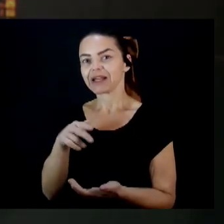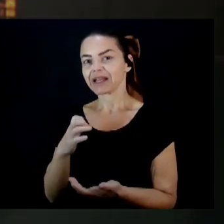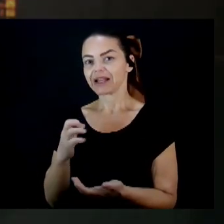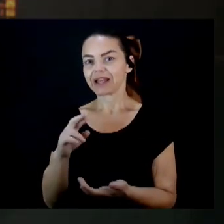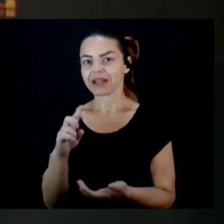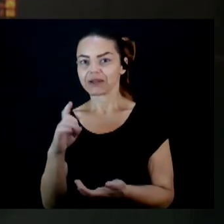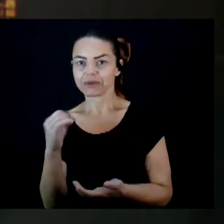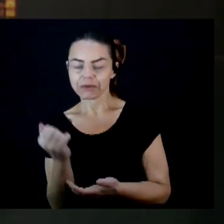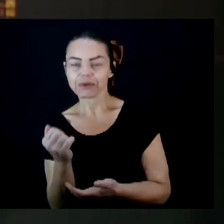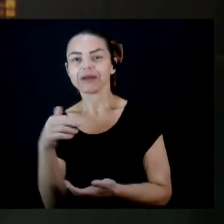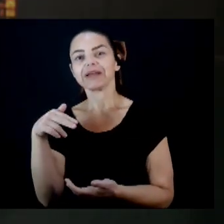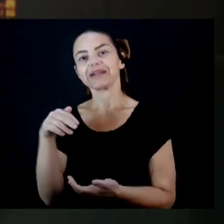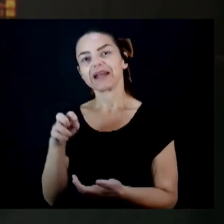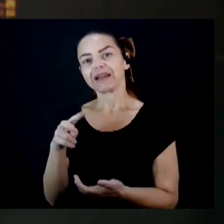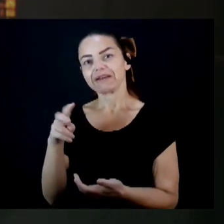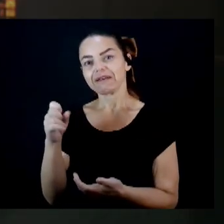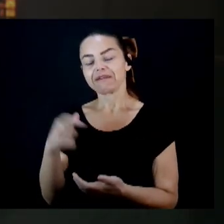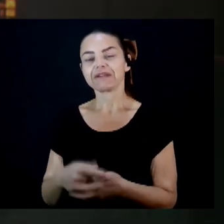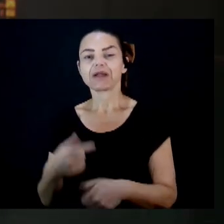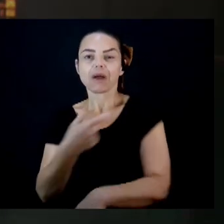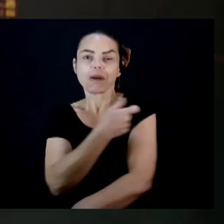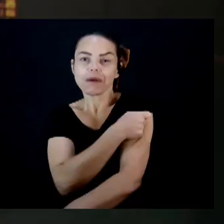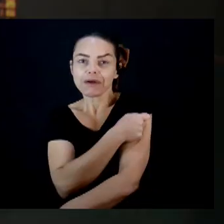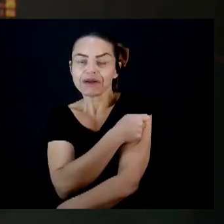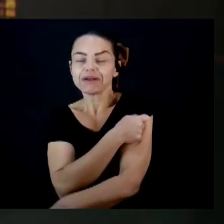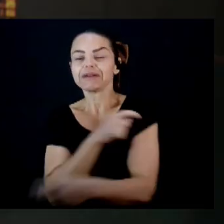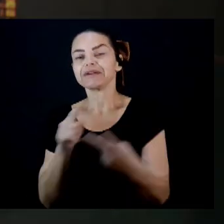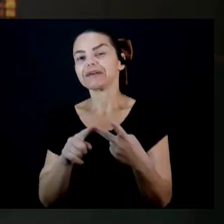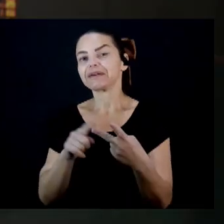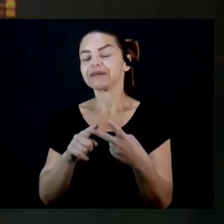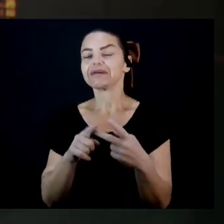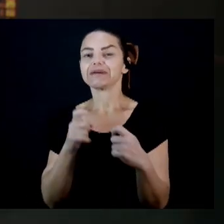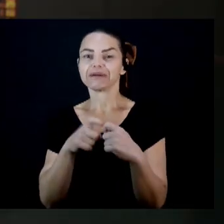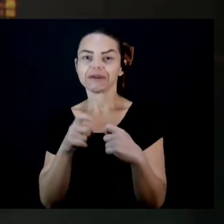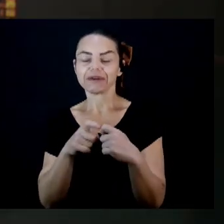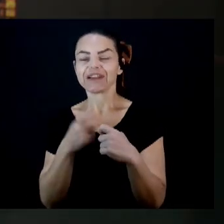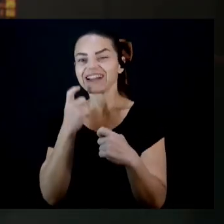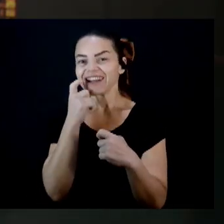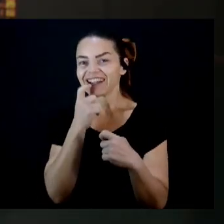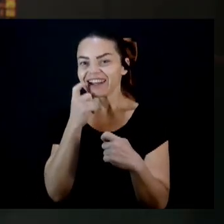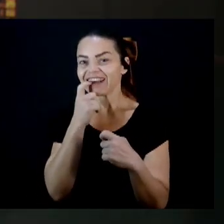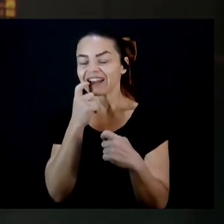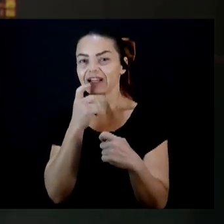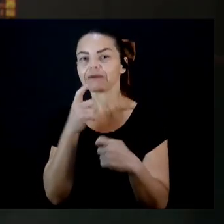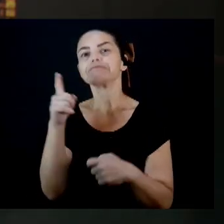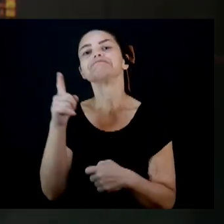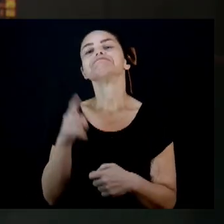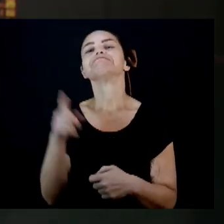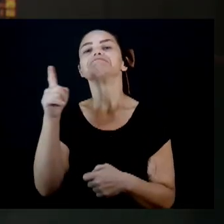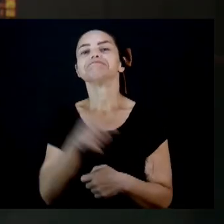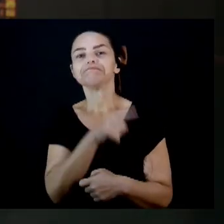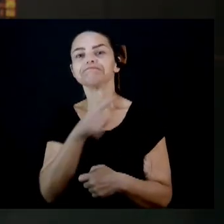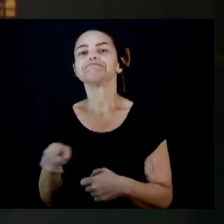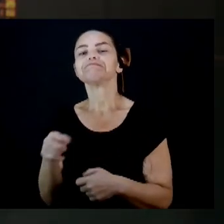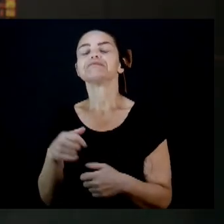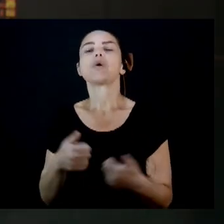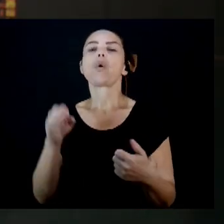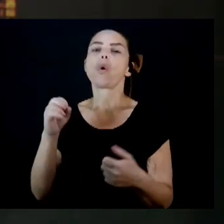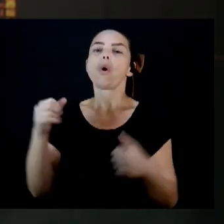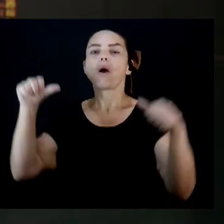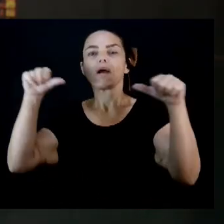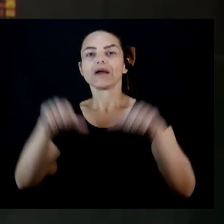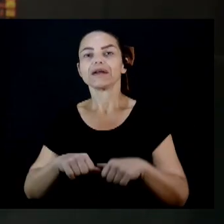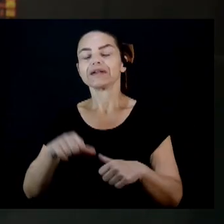atendimento de vacinação, procedimentos médicos e odontológicos suspensos nesta manhã para a troca de